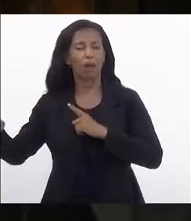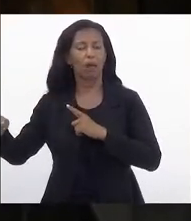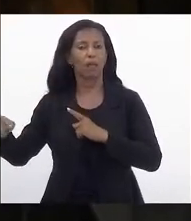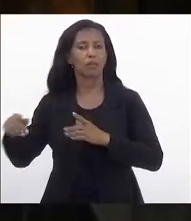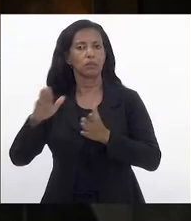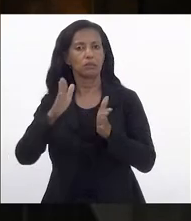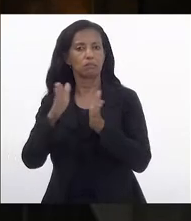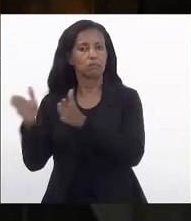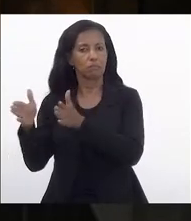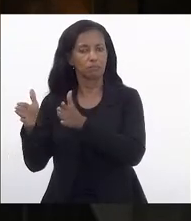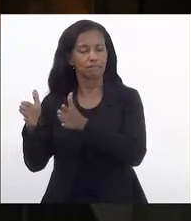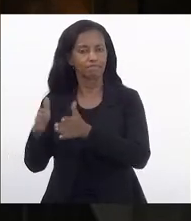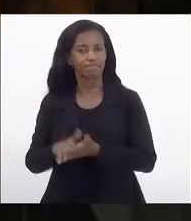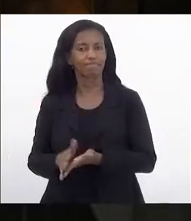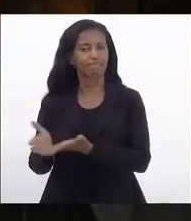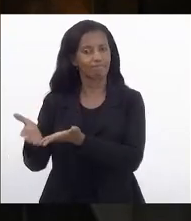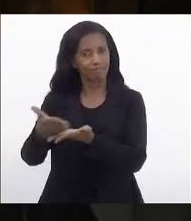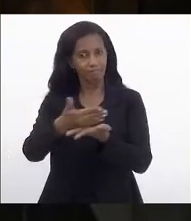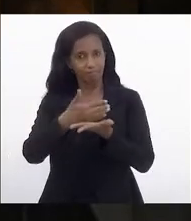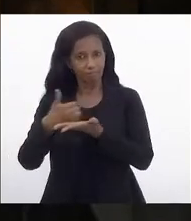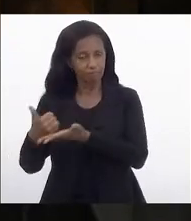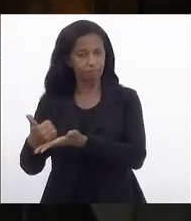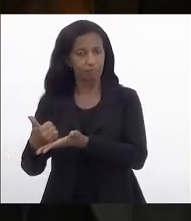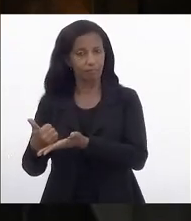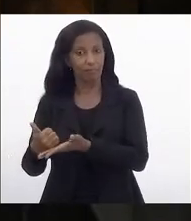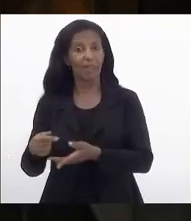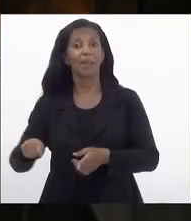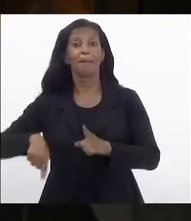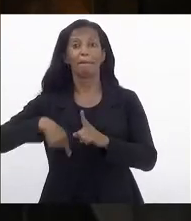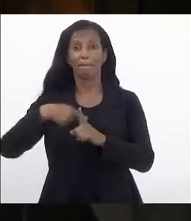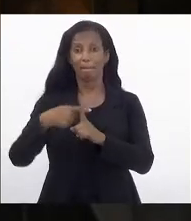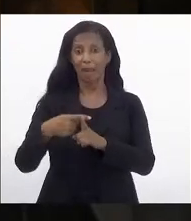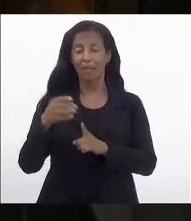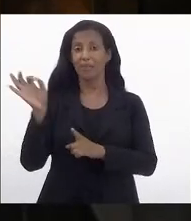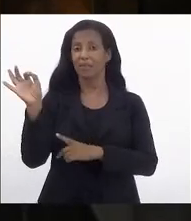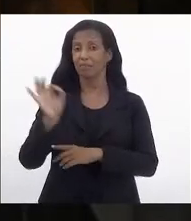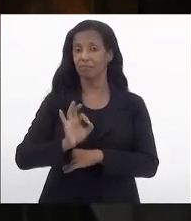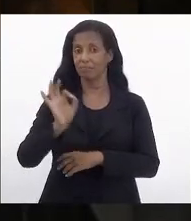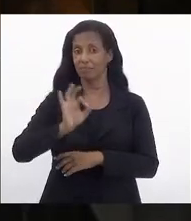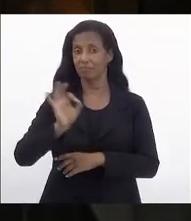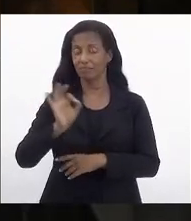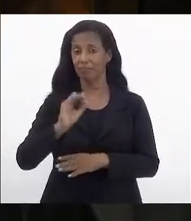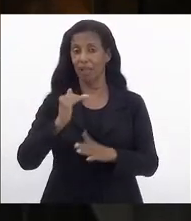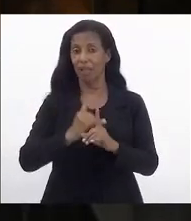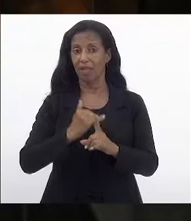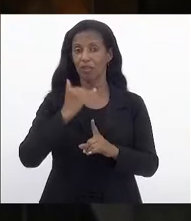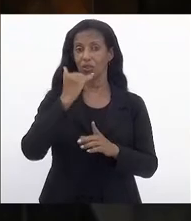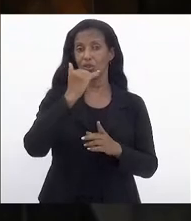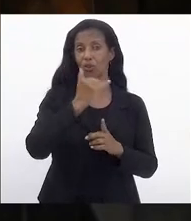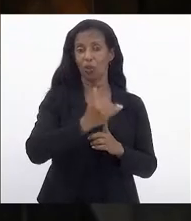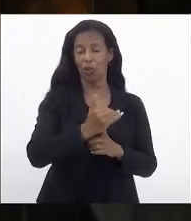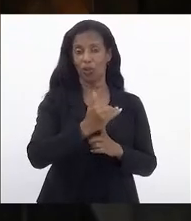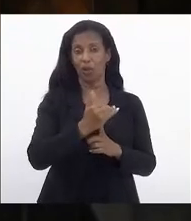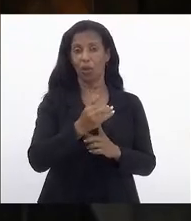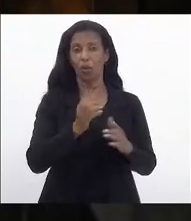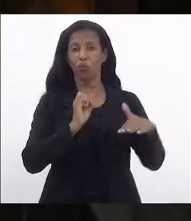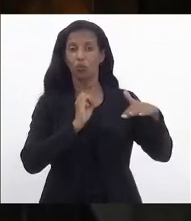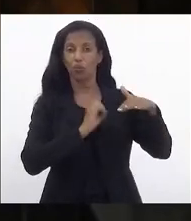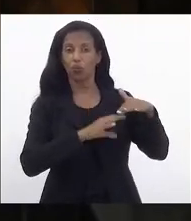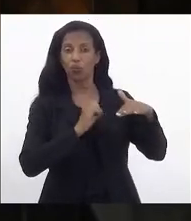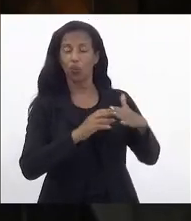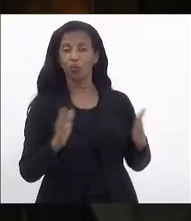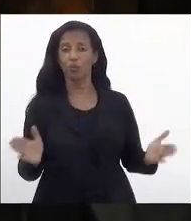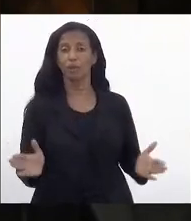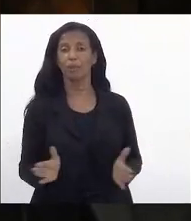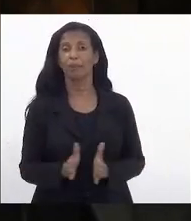ainda tem a alíquota do adicional do fundo estadual de combate à pobreza